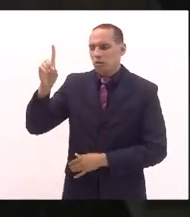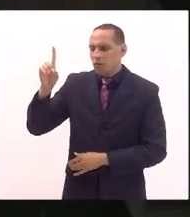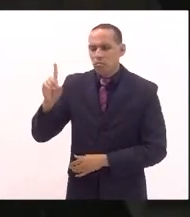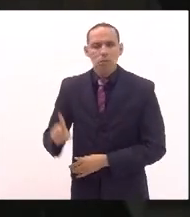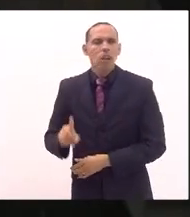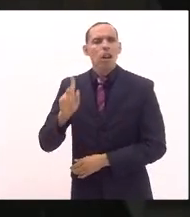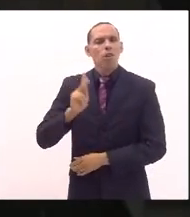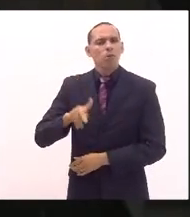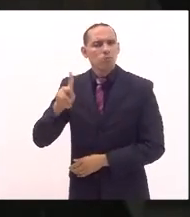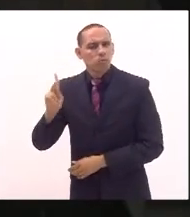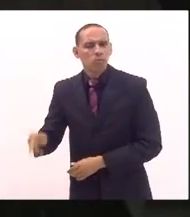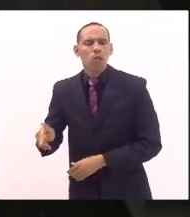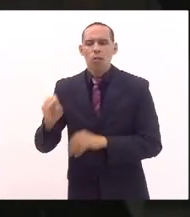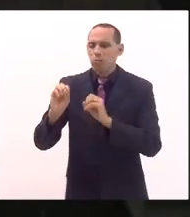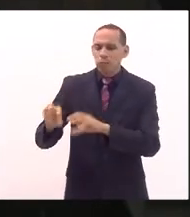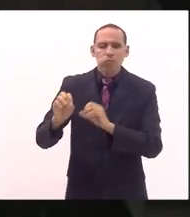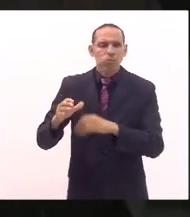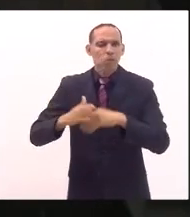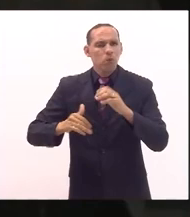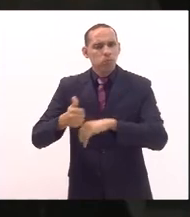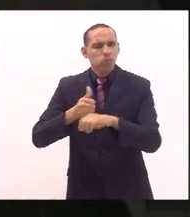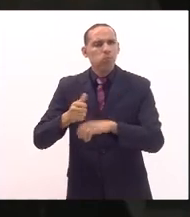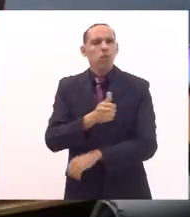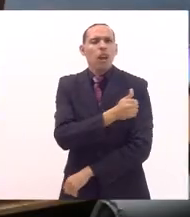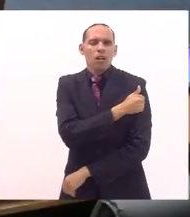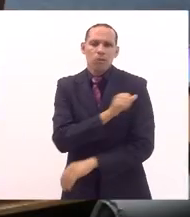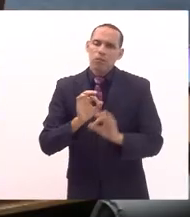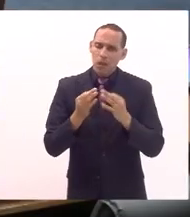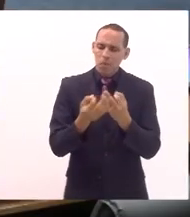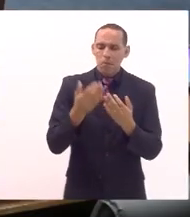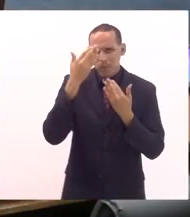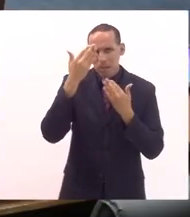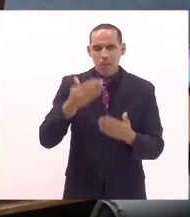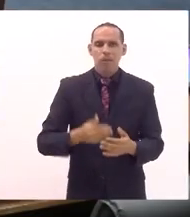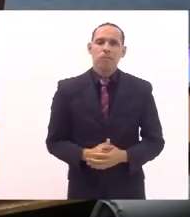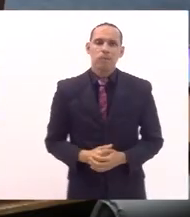estudantes e suas famílias Muito obrigado